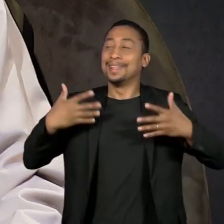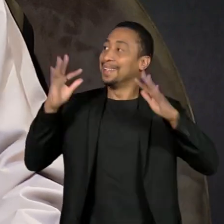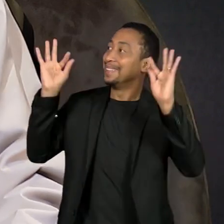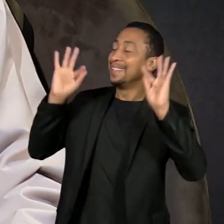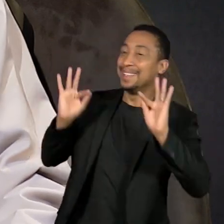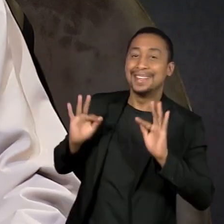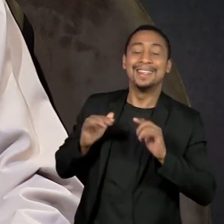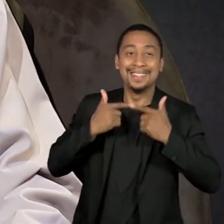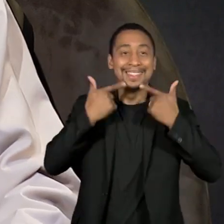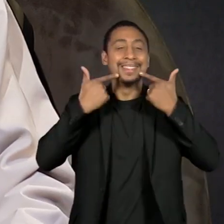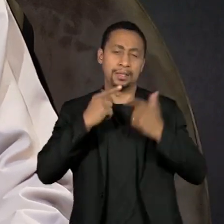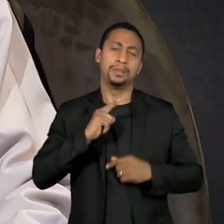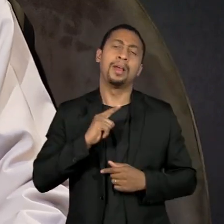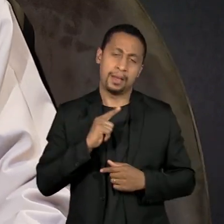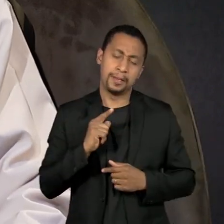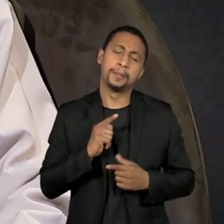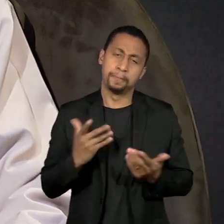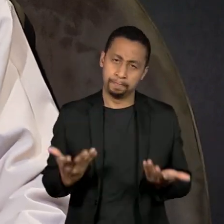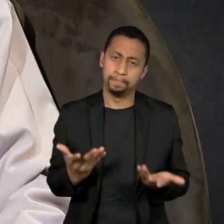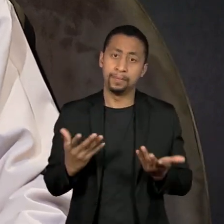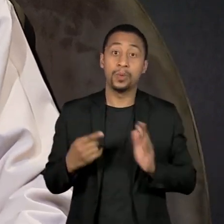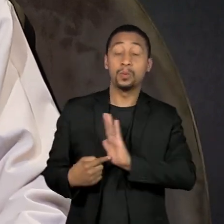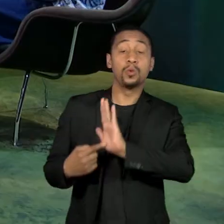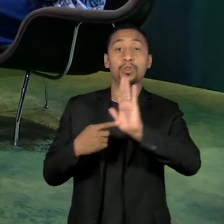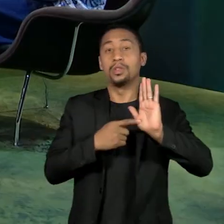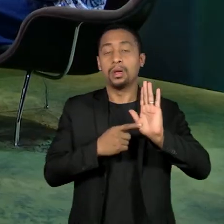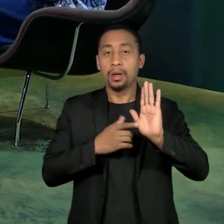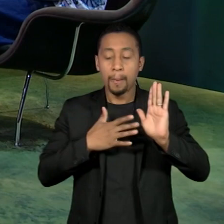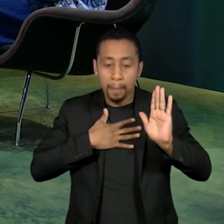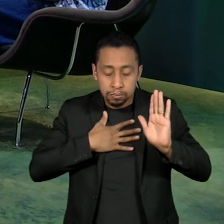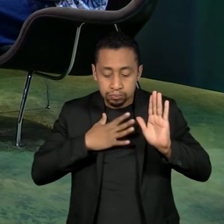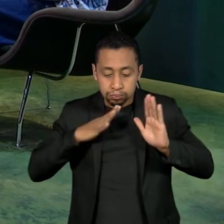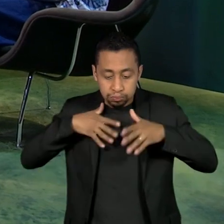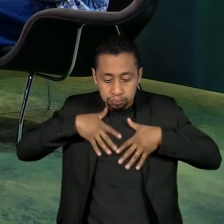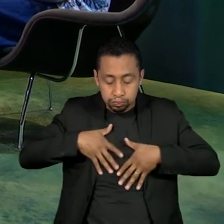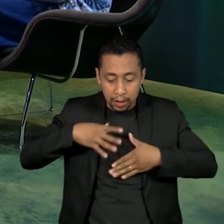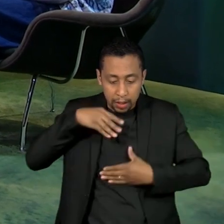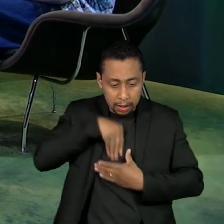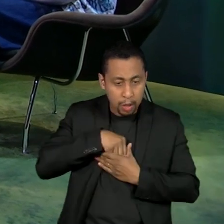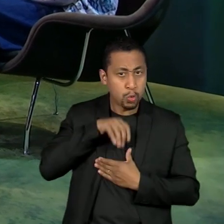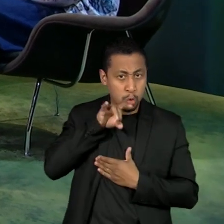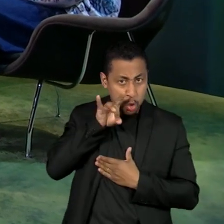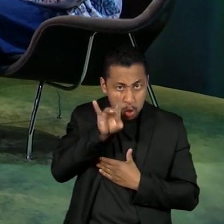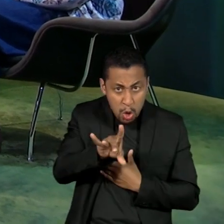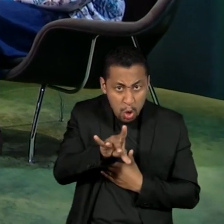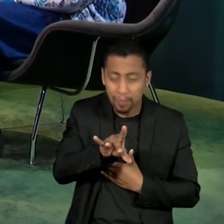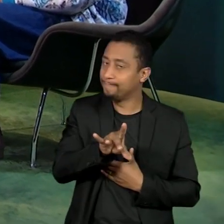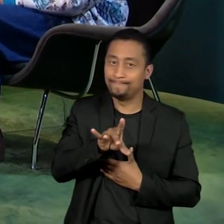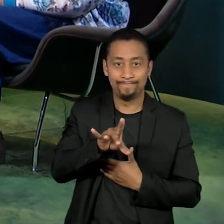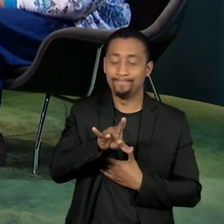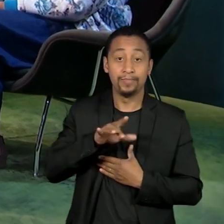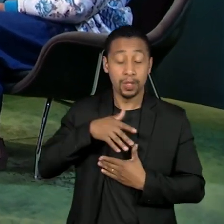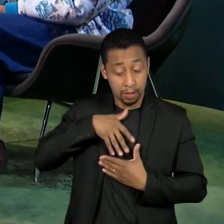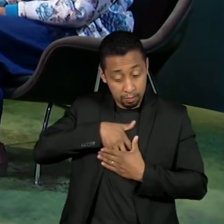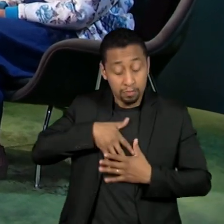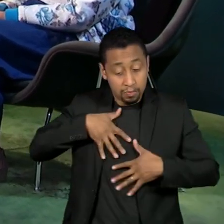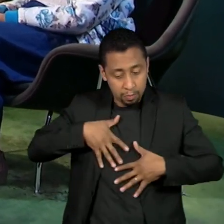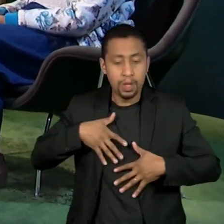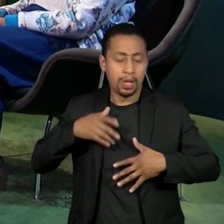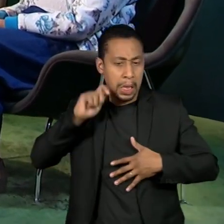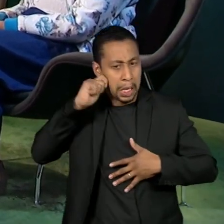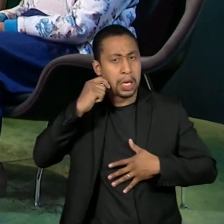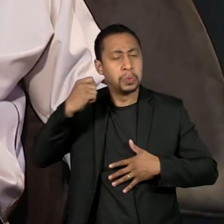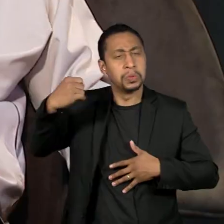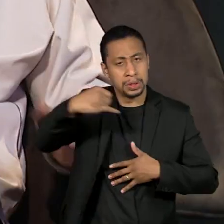fala simplesmente do nosso interior, ela fala também do interior do branco. É